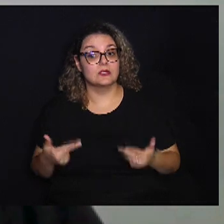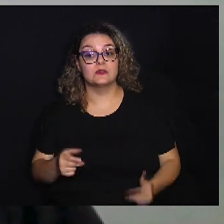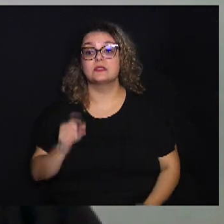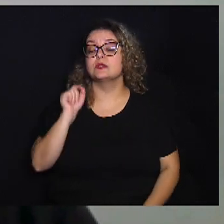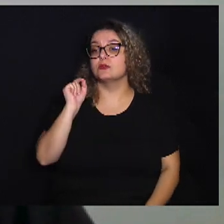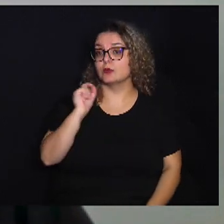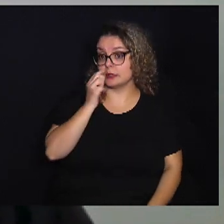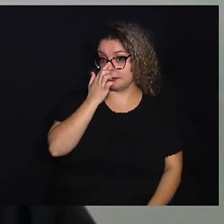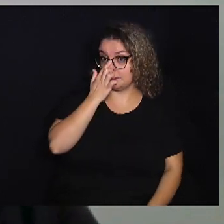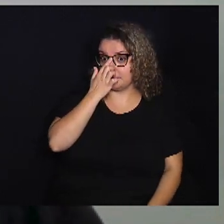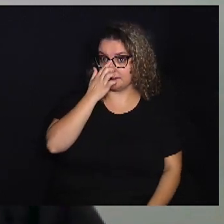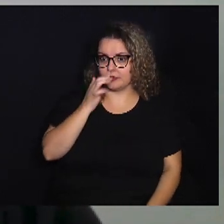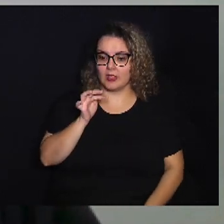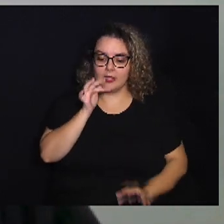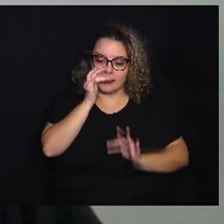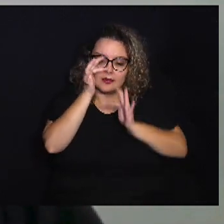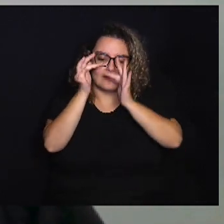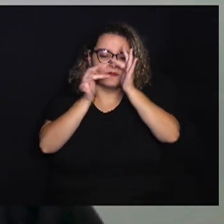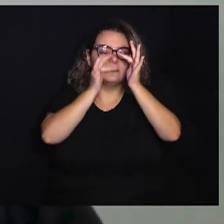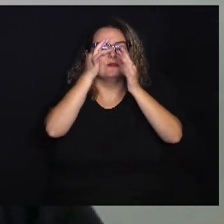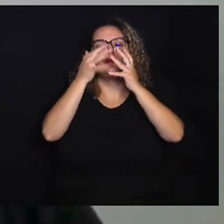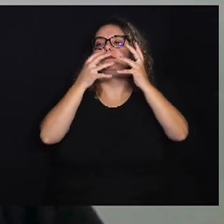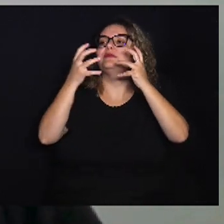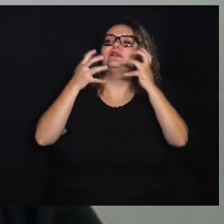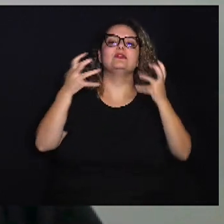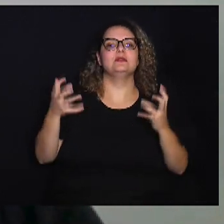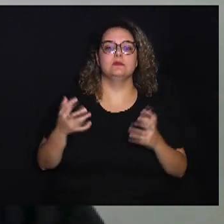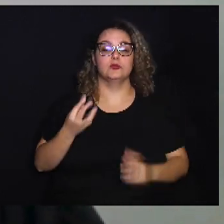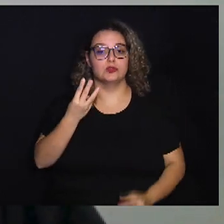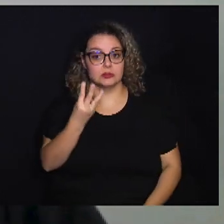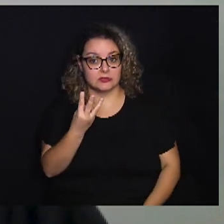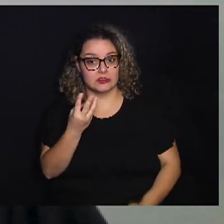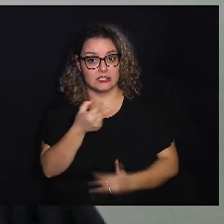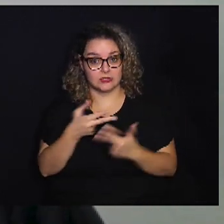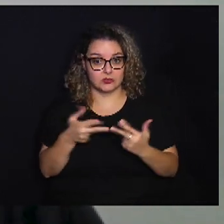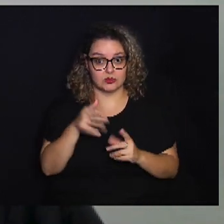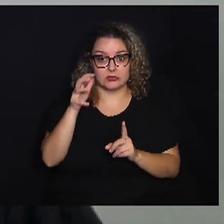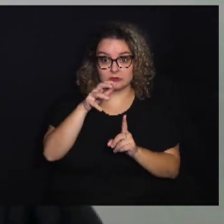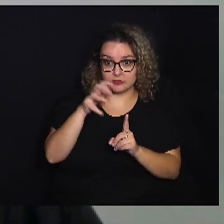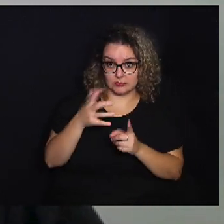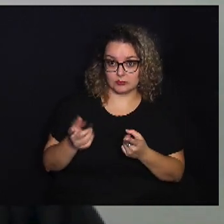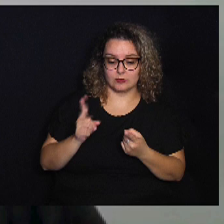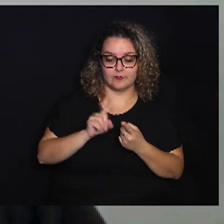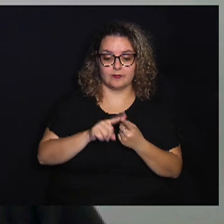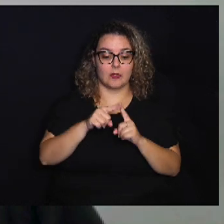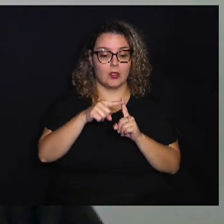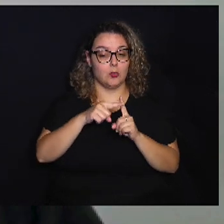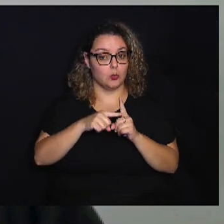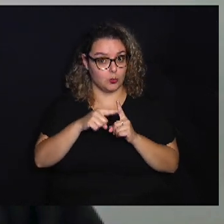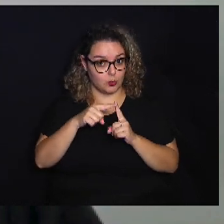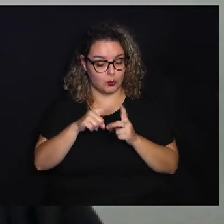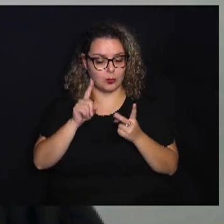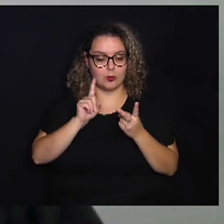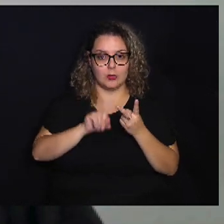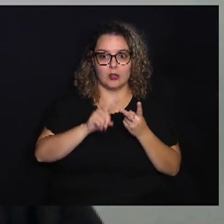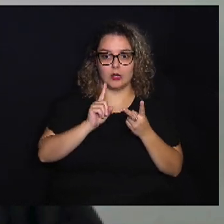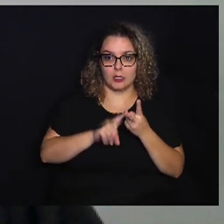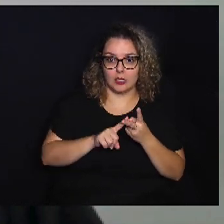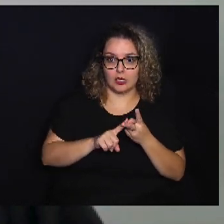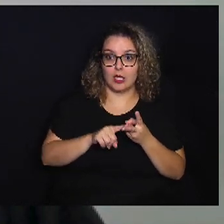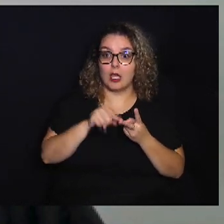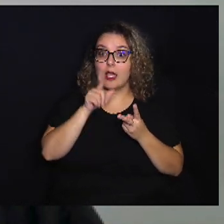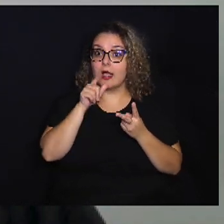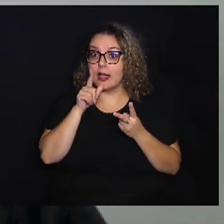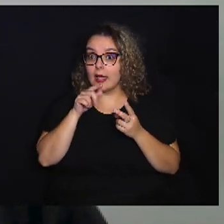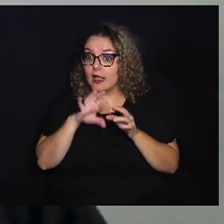seguinte: a floração ela é regida por 3 fatores ambientais: a temperatura, a disponibilidade de